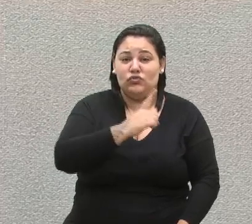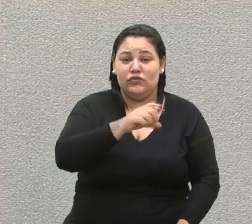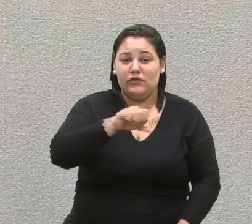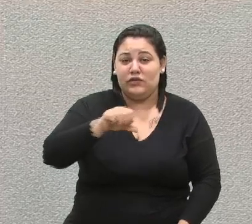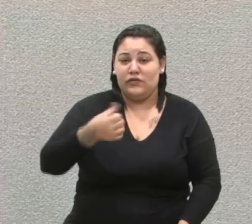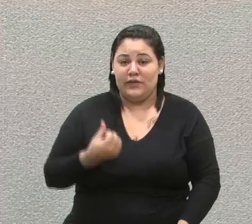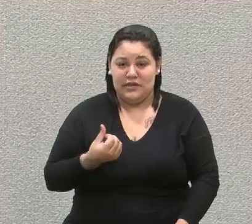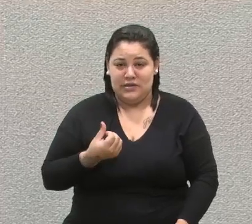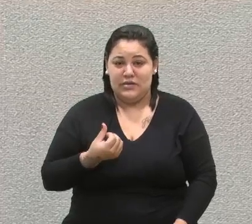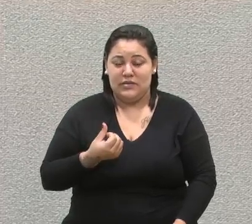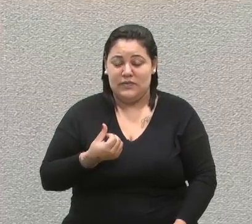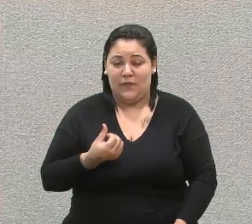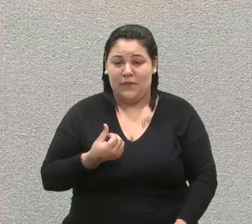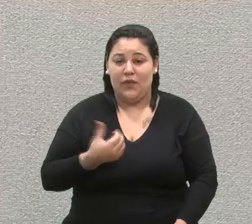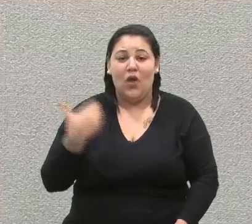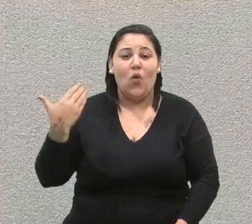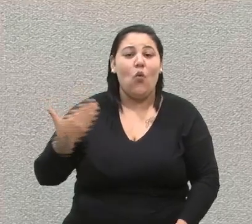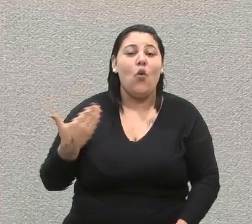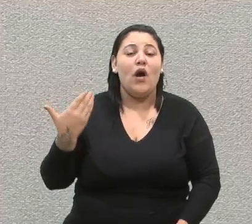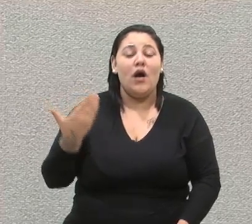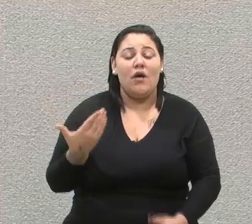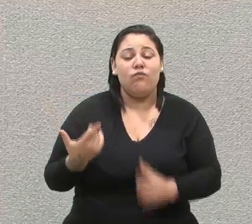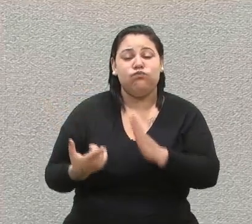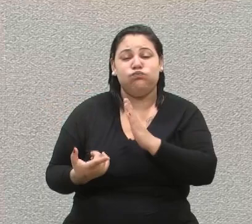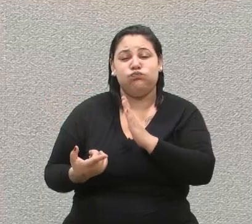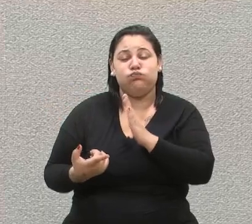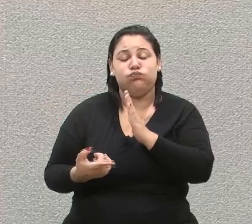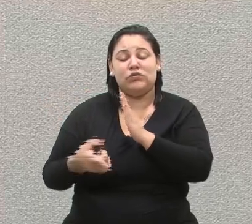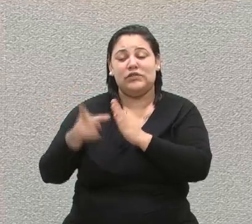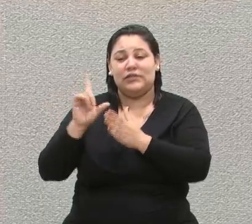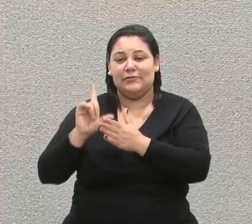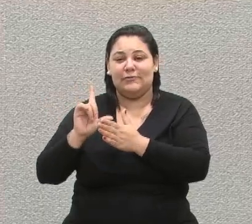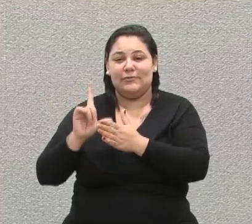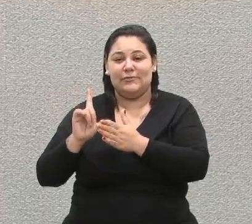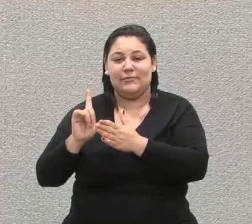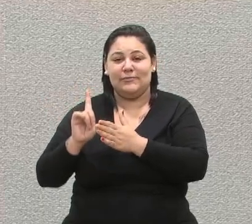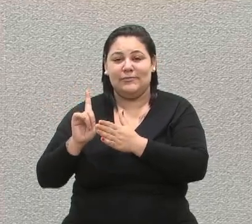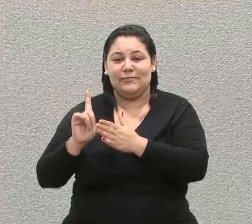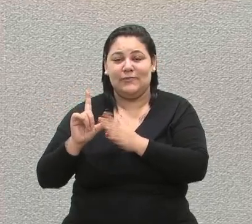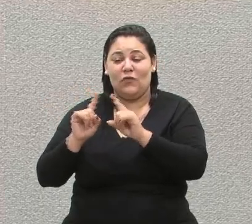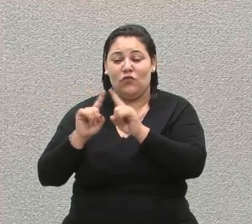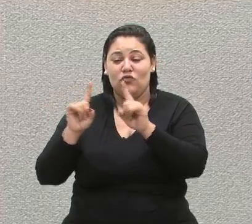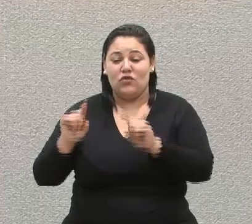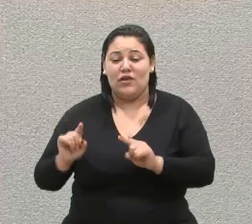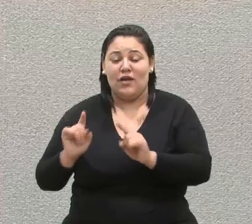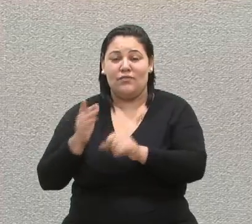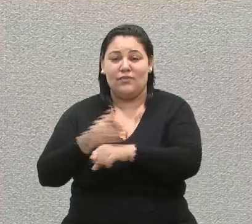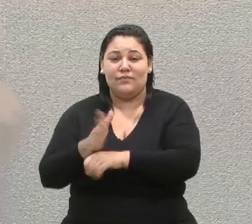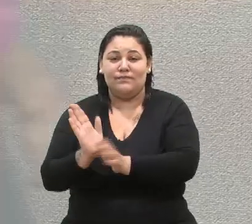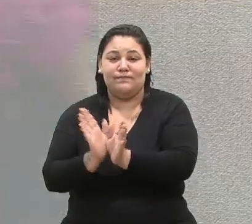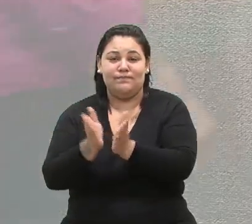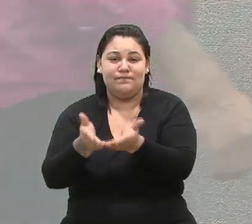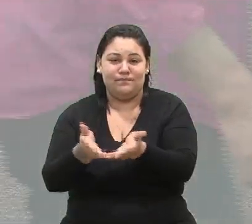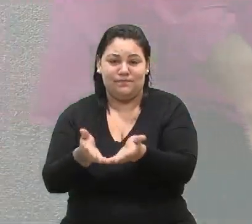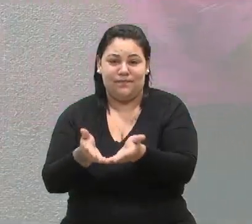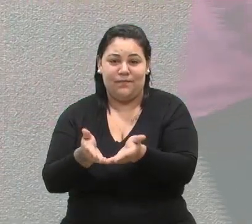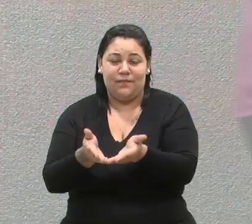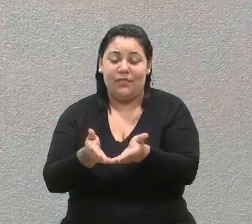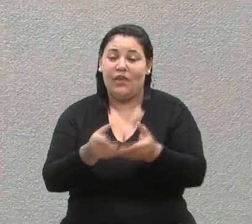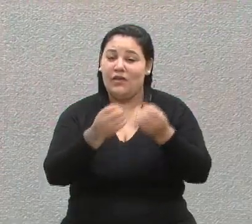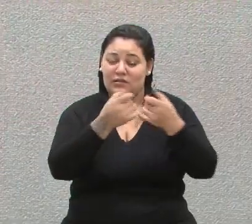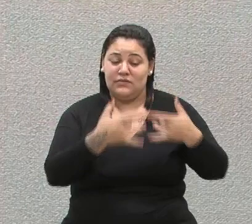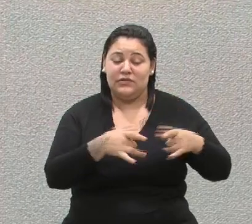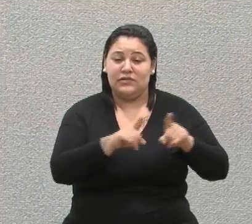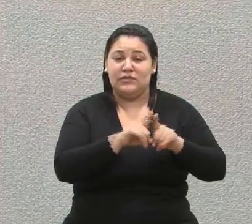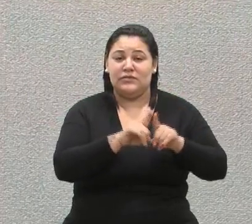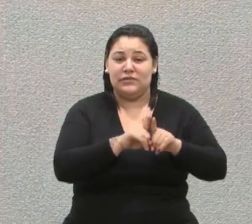1996, quando eram considerados cargos em comissão. Por fim, destaca que a inclusão da Lei